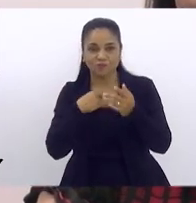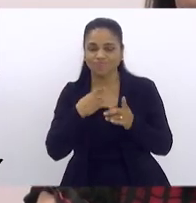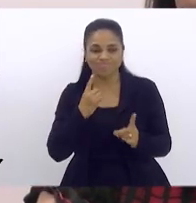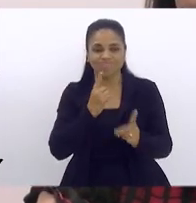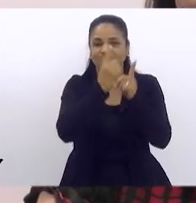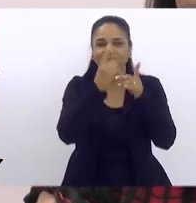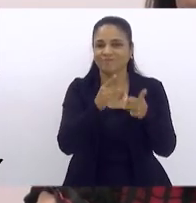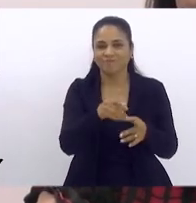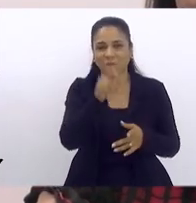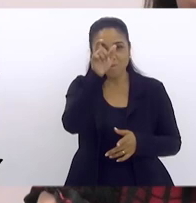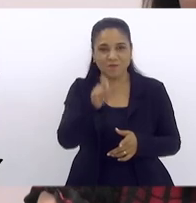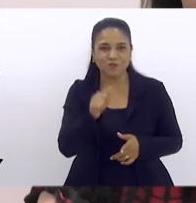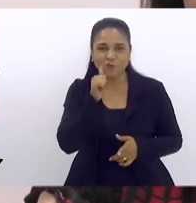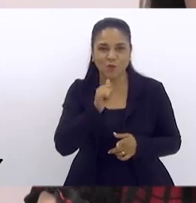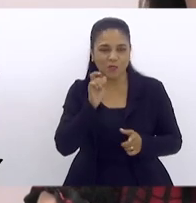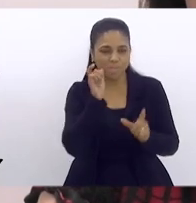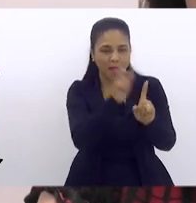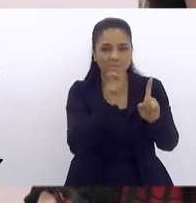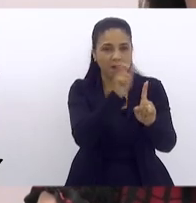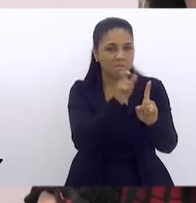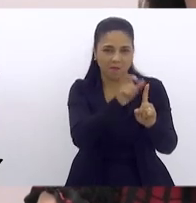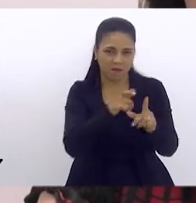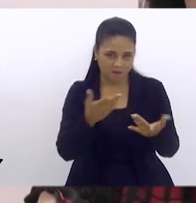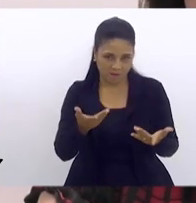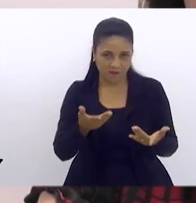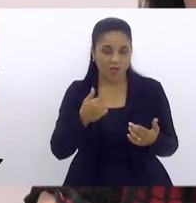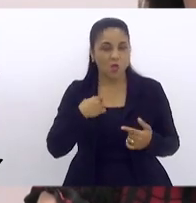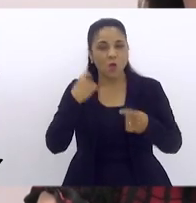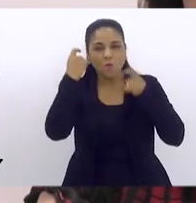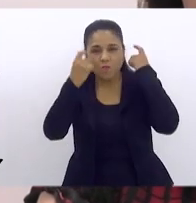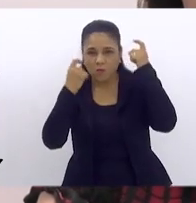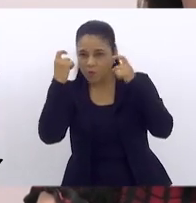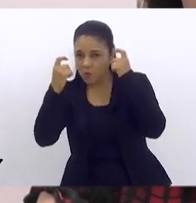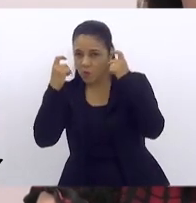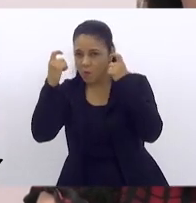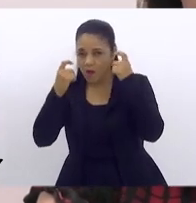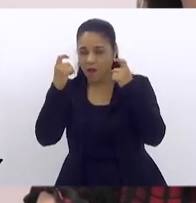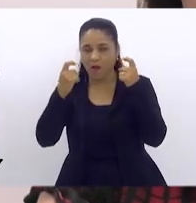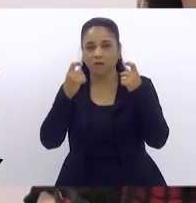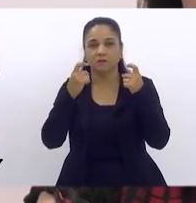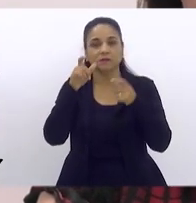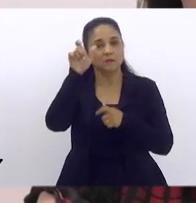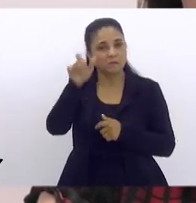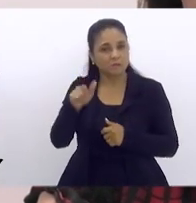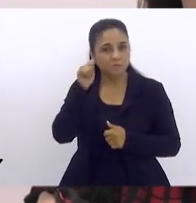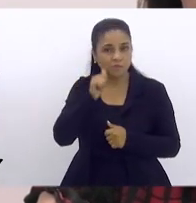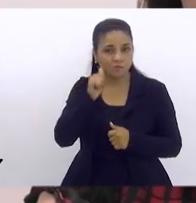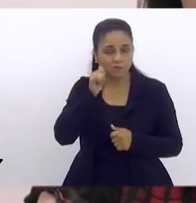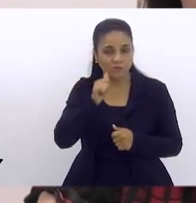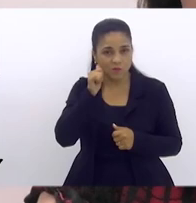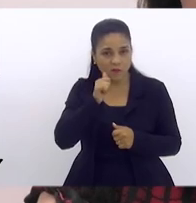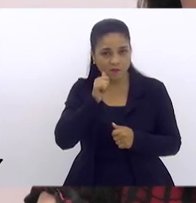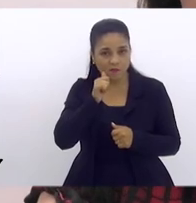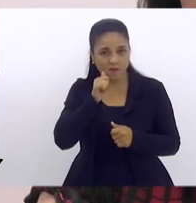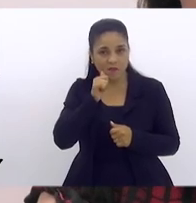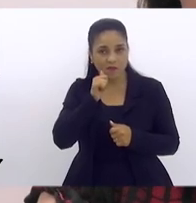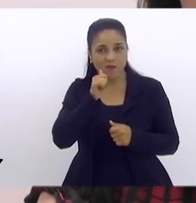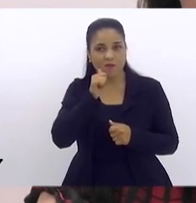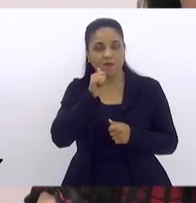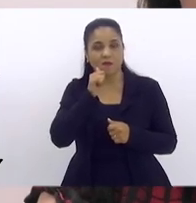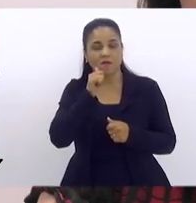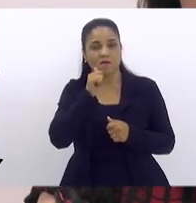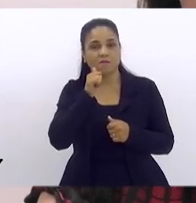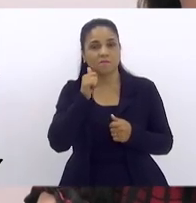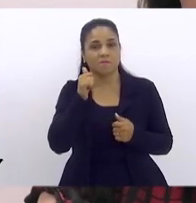fez xingamento fez Enfim então assim o que me preocupa e eu queria saber depois que essa mulher dá entrada vocês têm acompanhamento